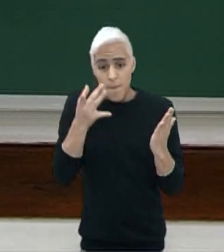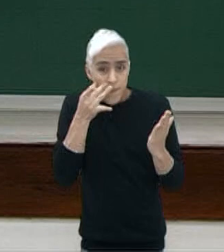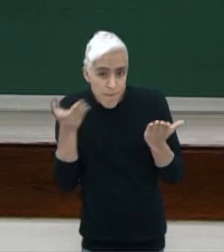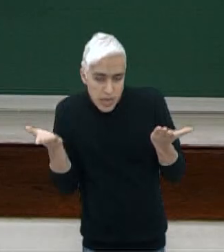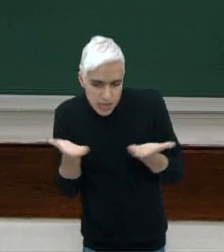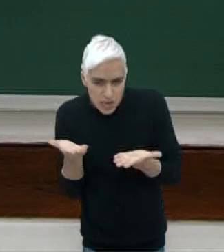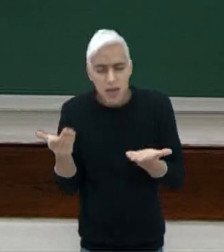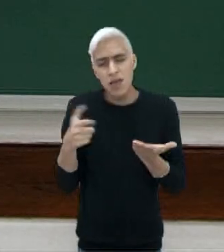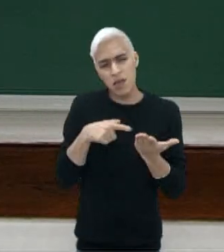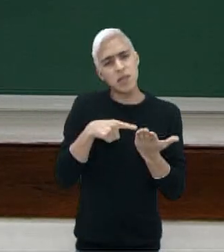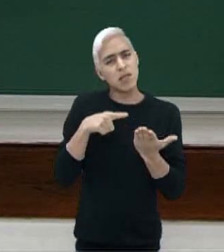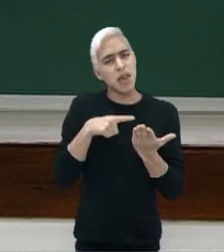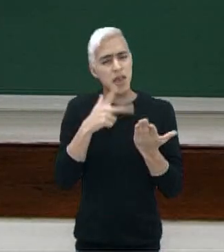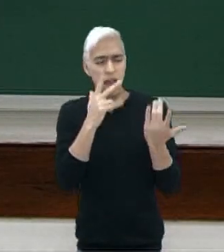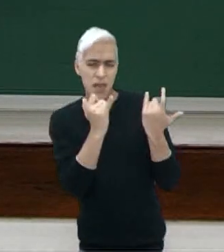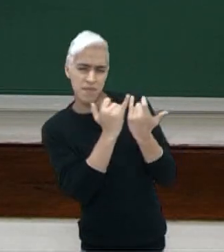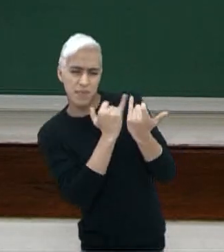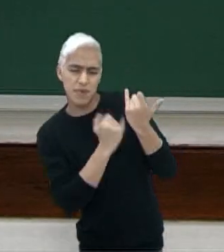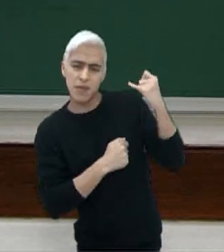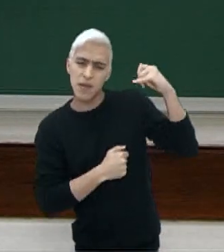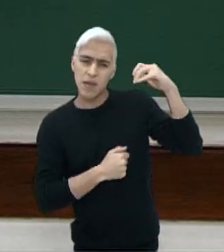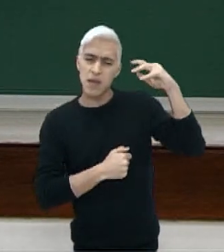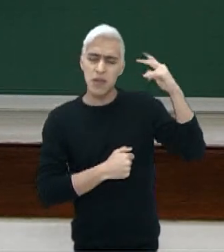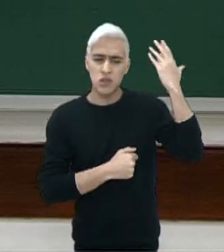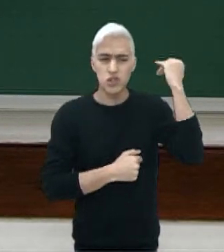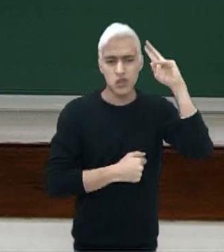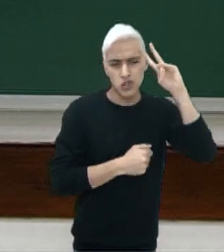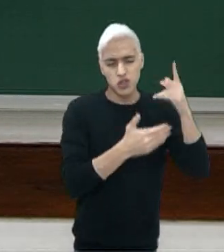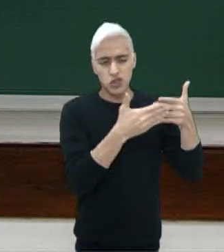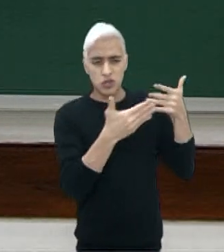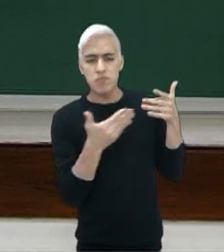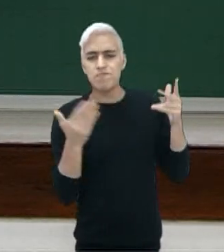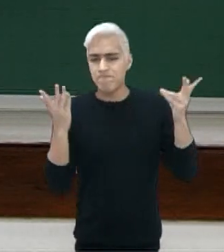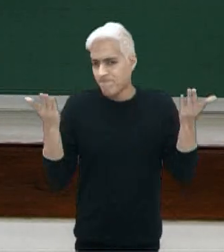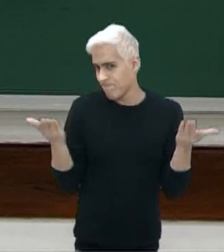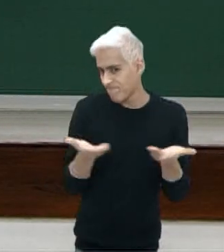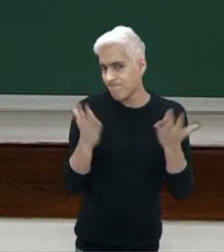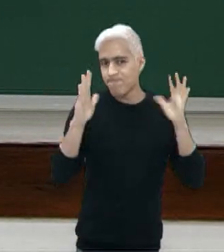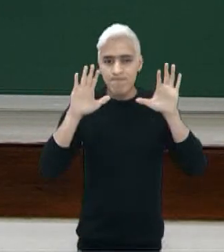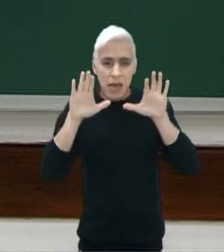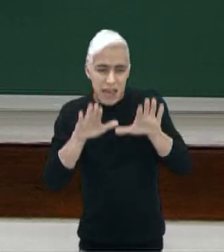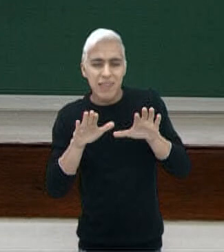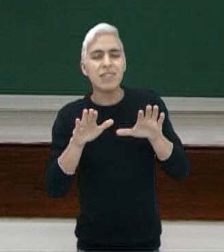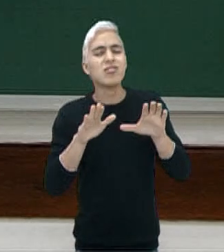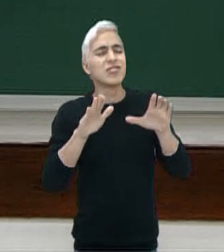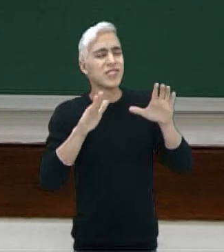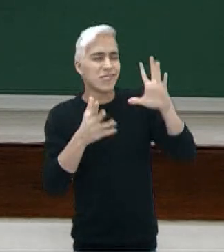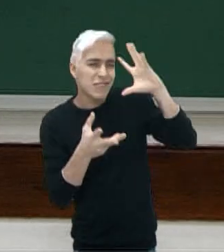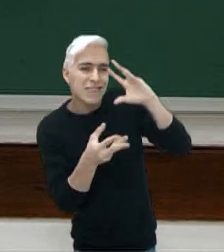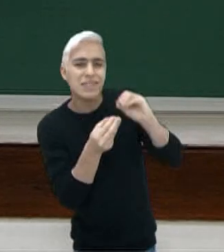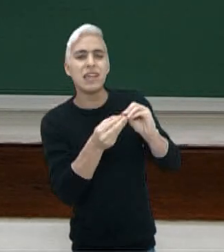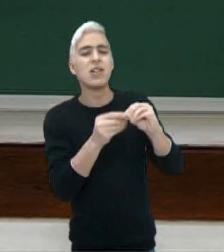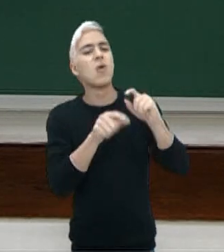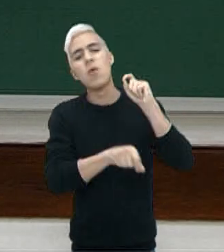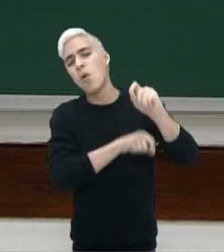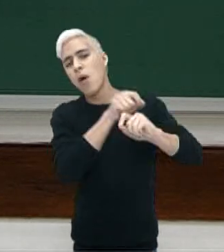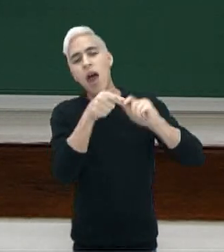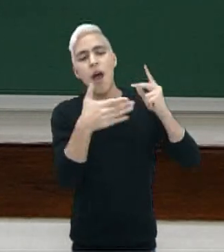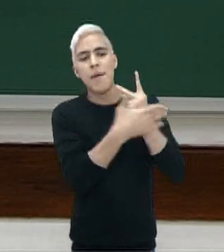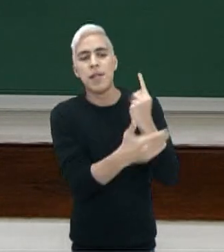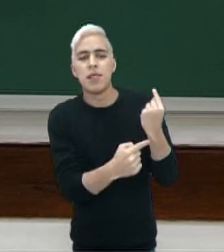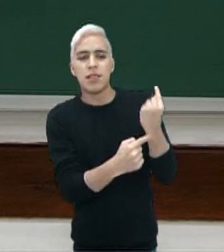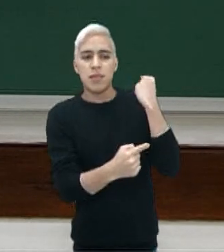tem um tom de histórico, ele coloca no presente, né, para dar ideia de atualidade, mas a gente sabe que foi algo que